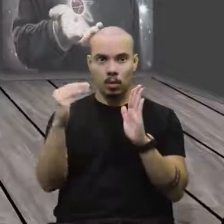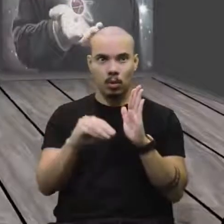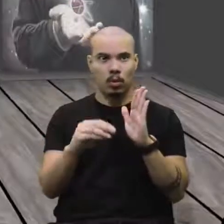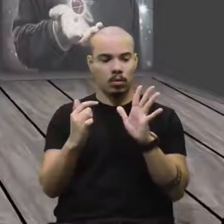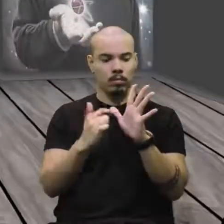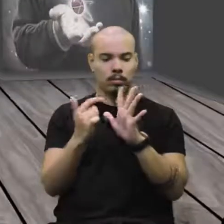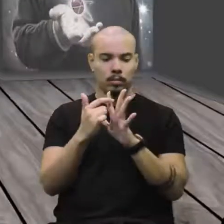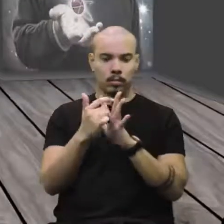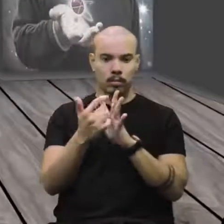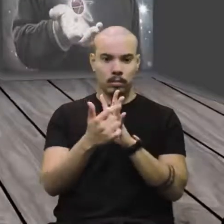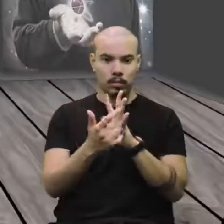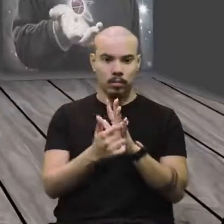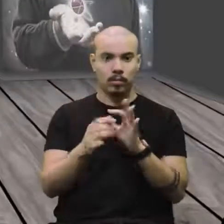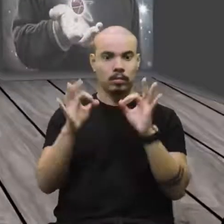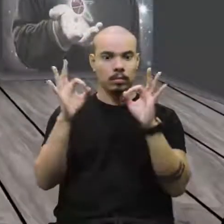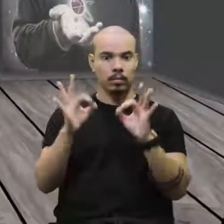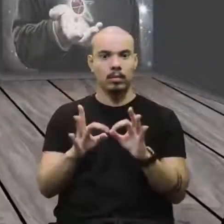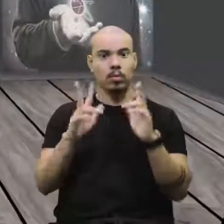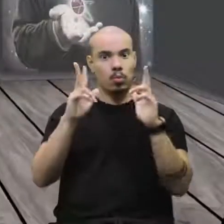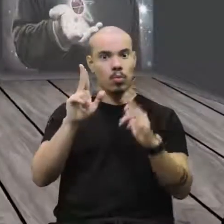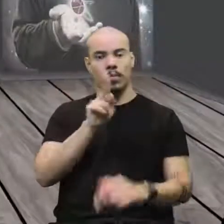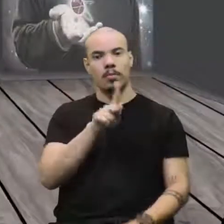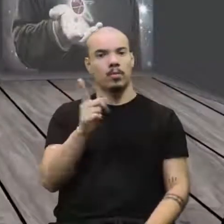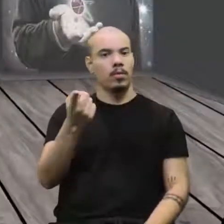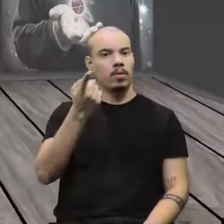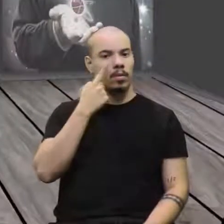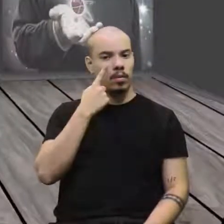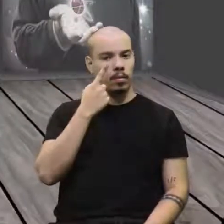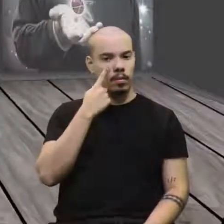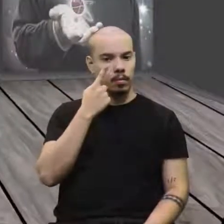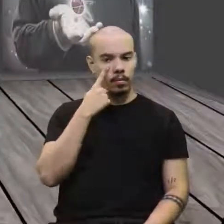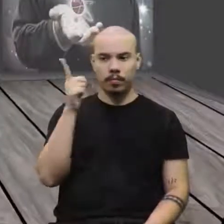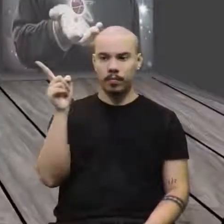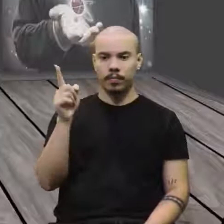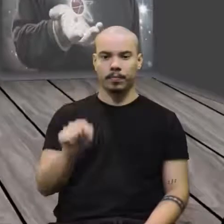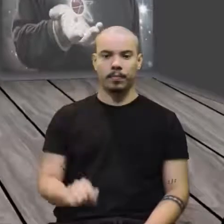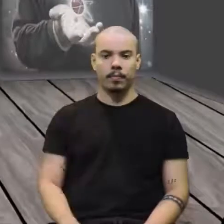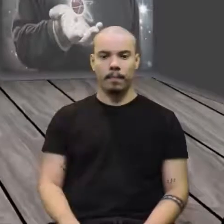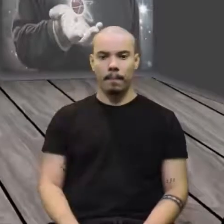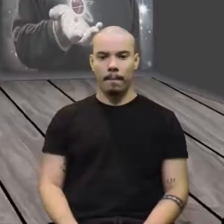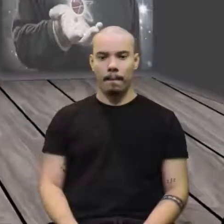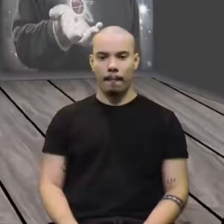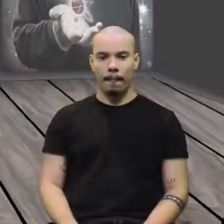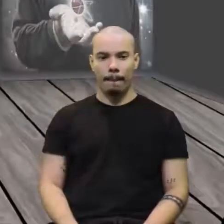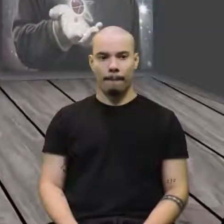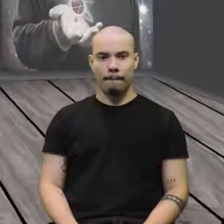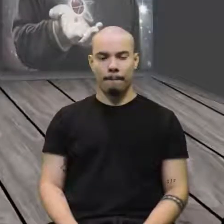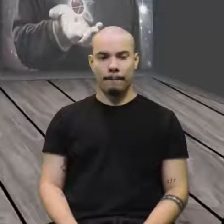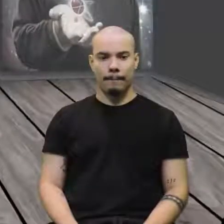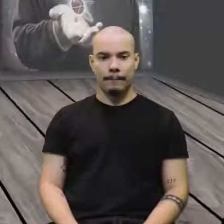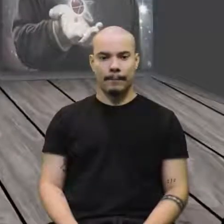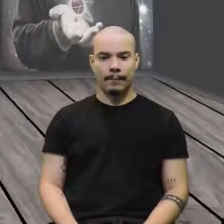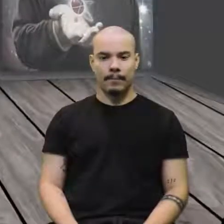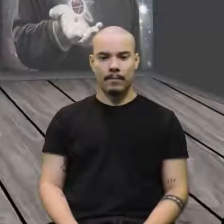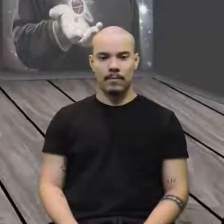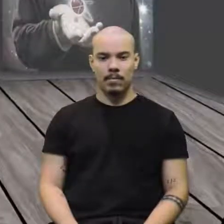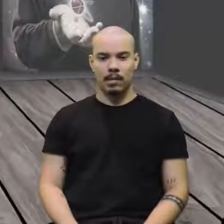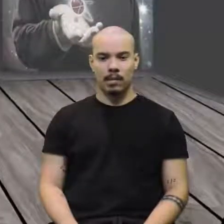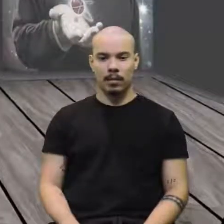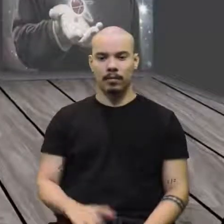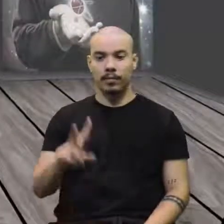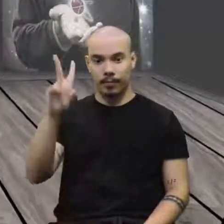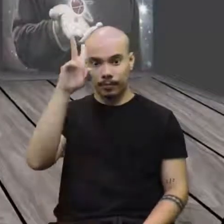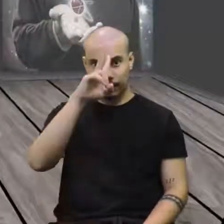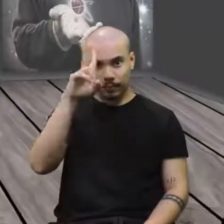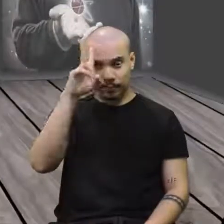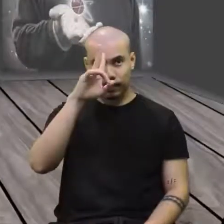dedo na direção da corrente, né? E o restante na direção do campo. Lembrando que a corrente em cima, ela é